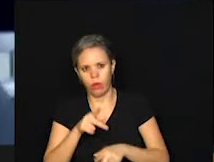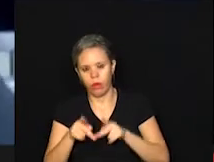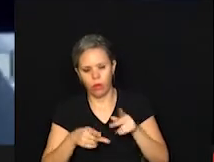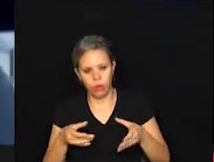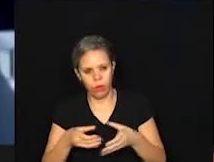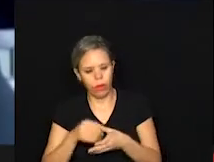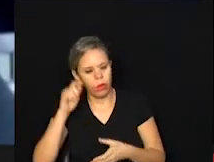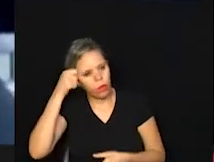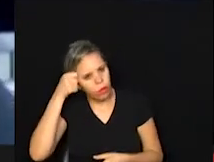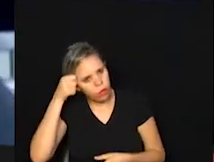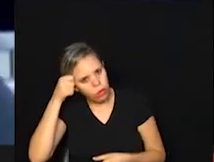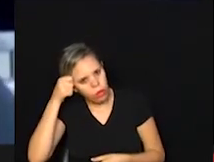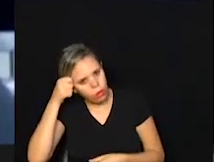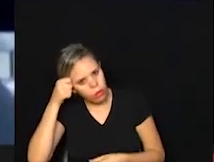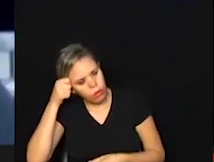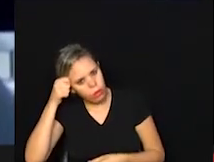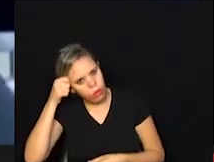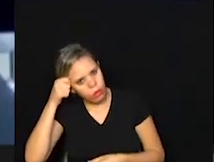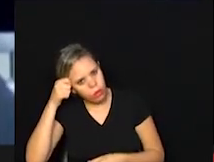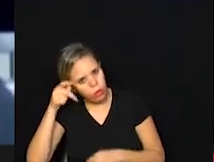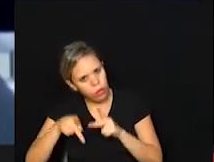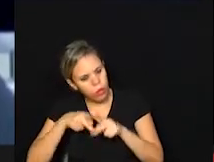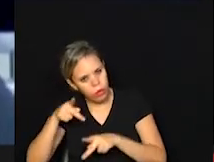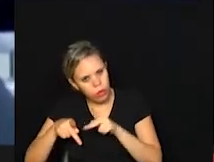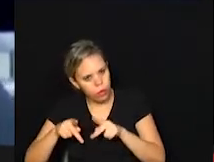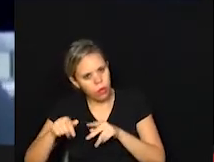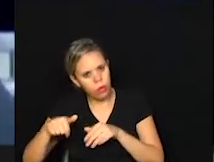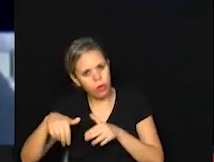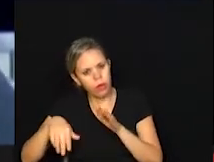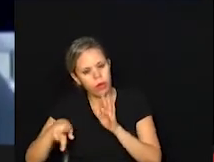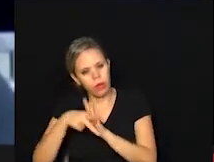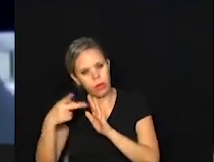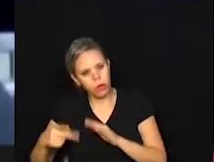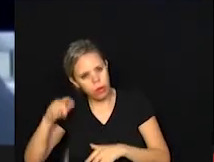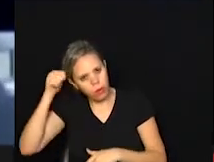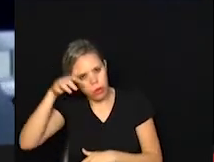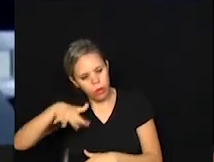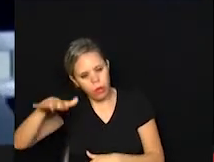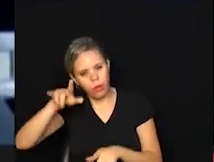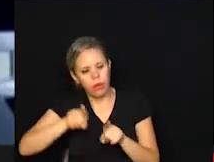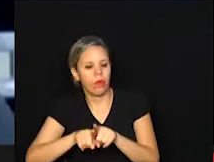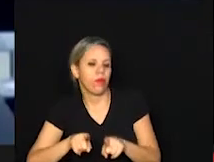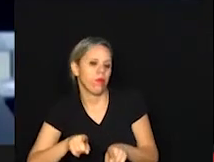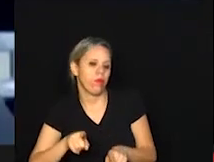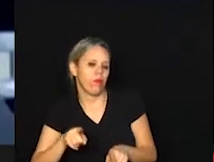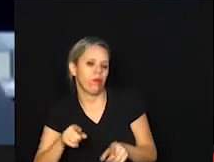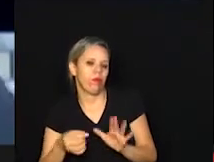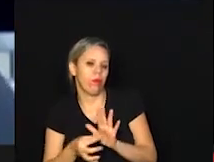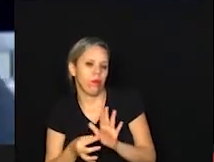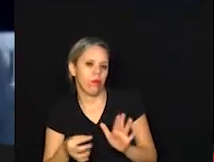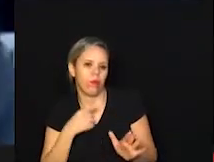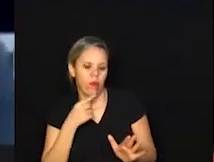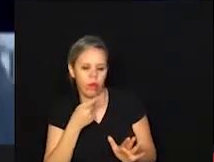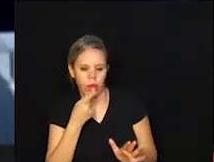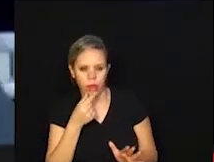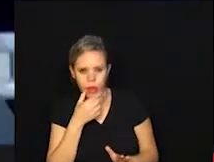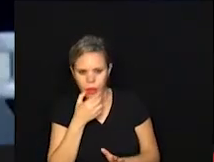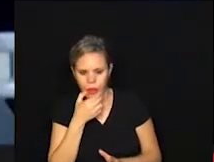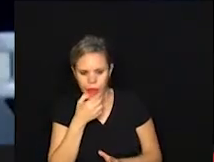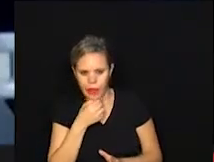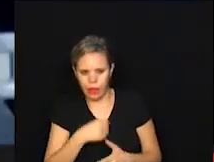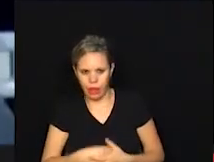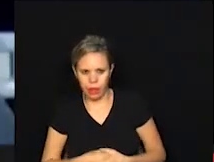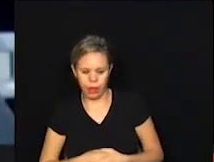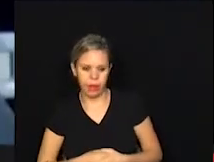Negra e Afrodescendentes. Então, há um questionamento que foi colocado, mas aí,